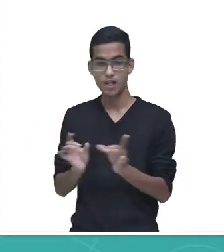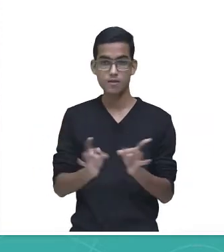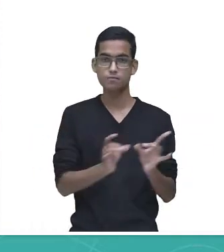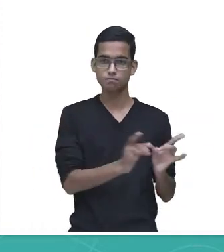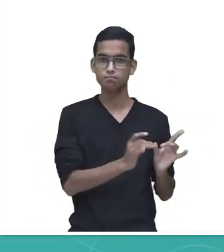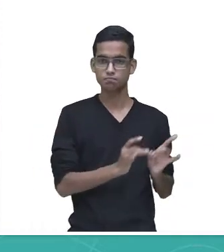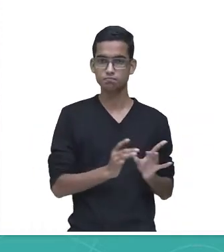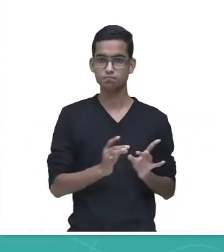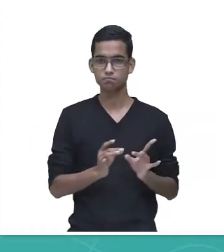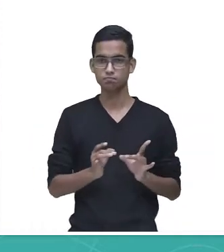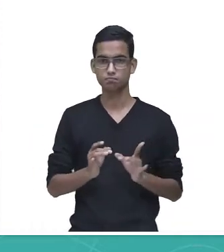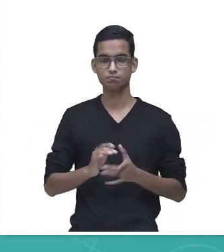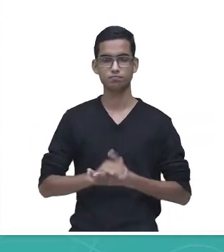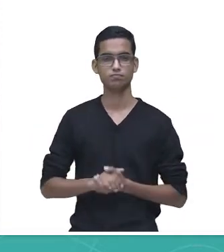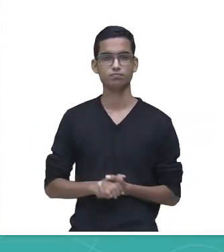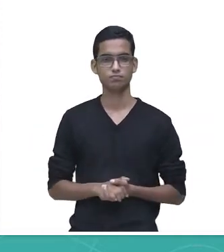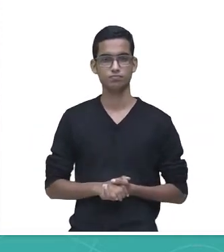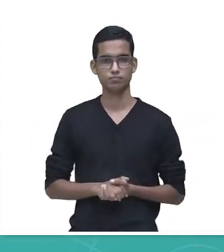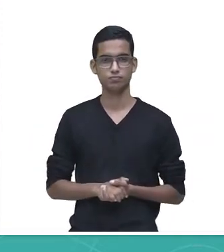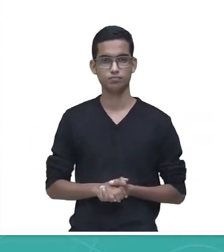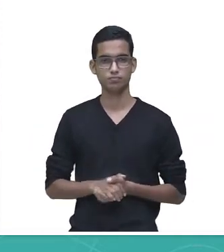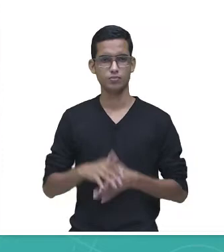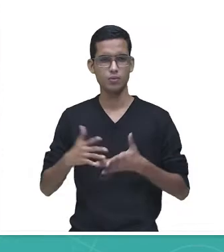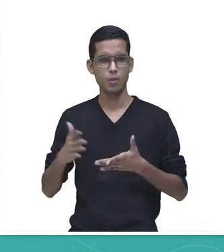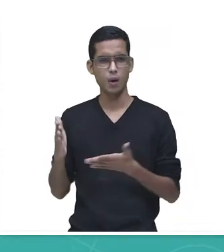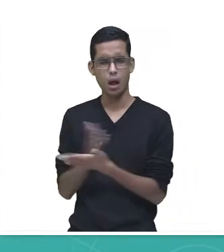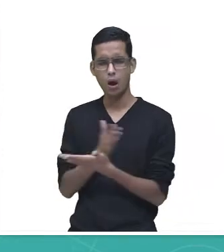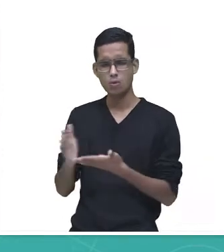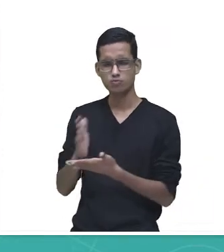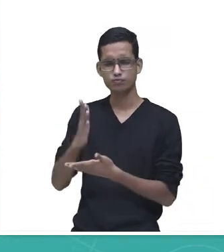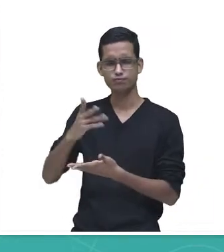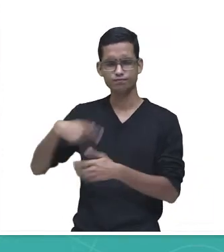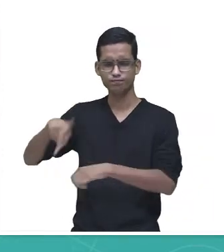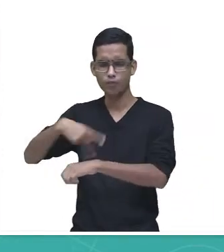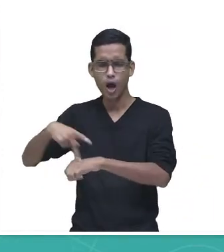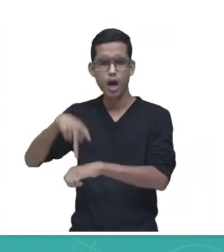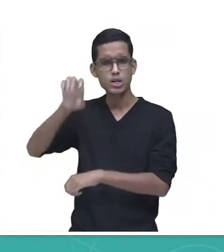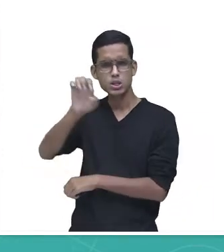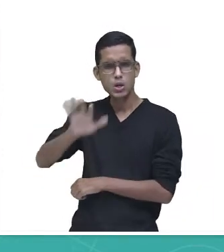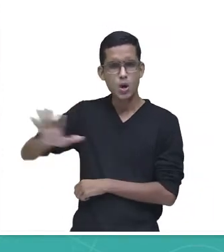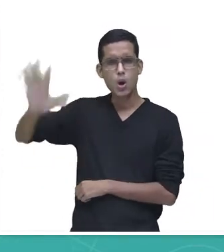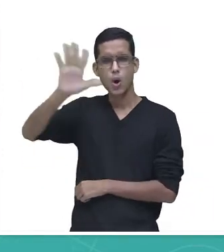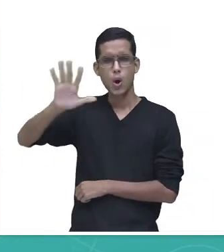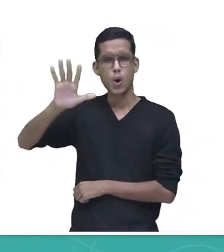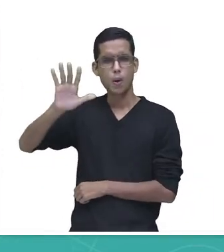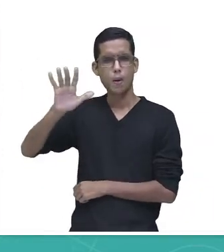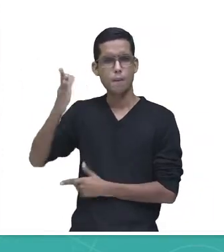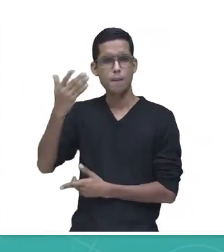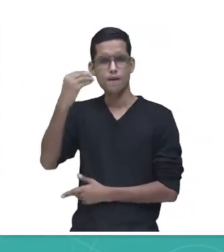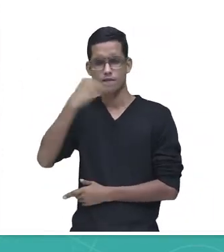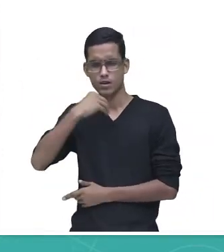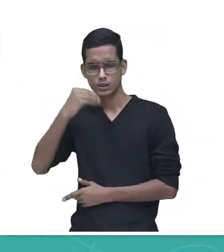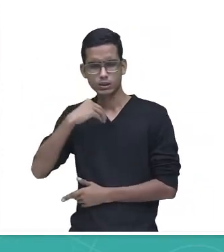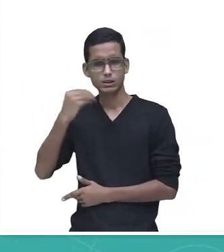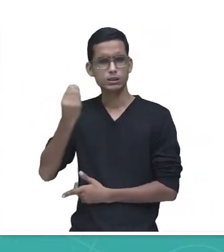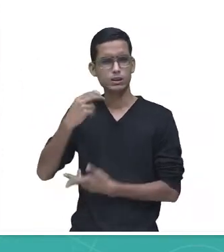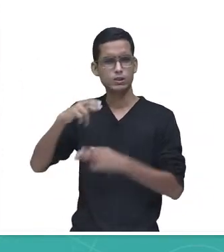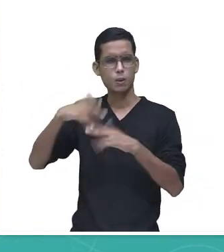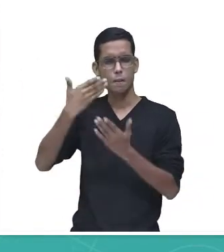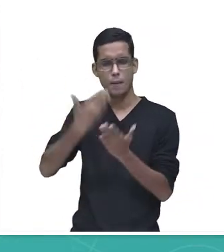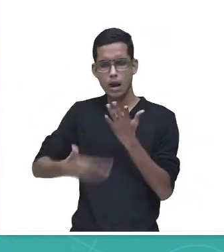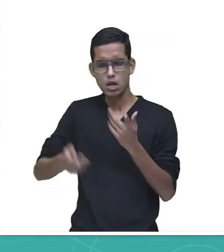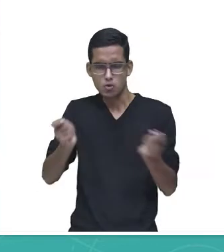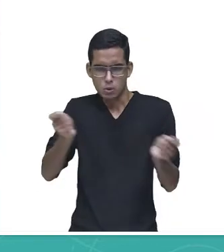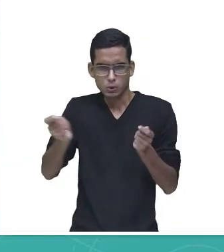todos os lados. O enfraquecimento de algumas potências europeias e a descolonização. Nós temos aí um processo de